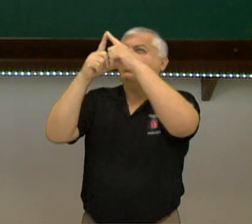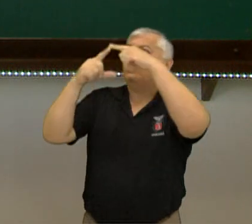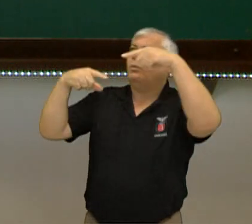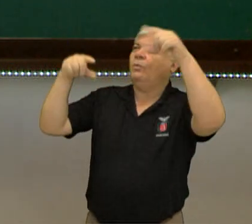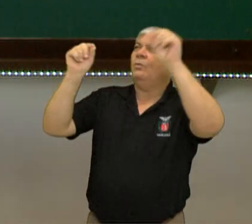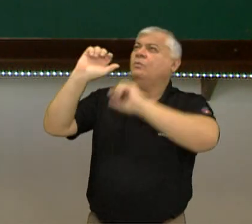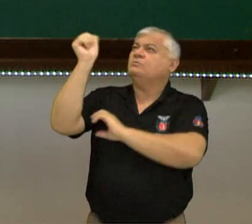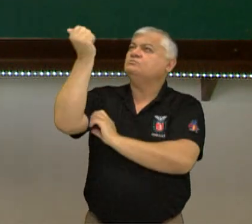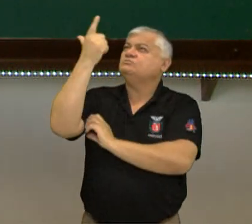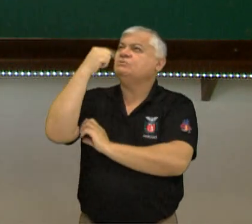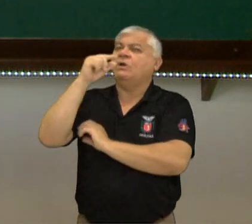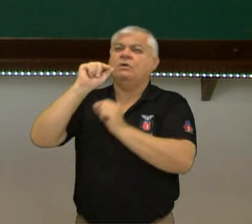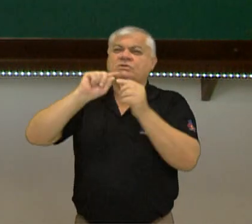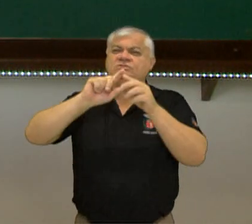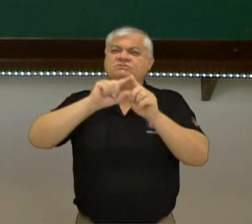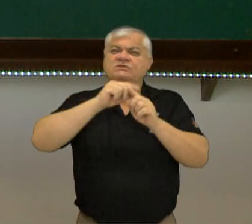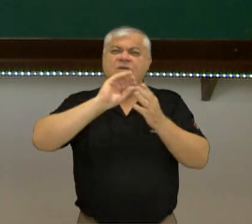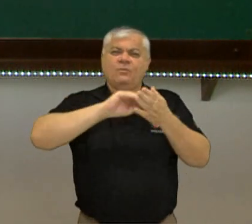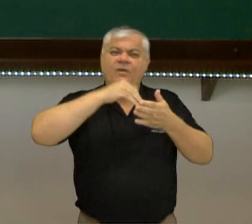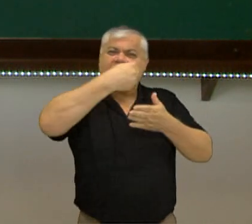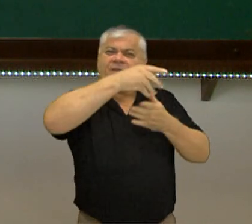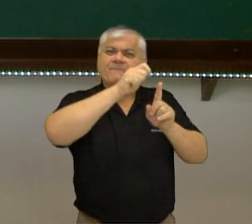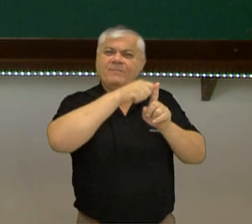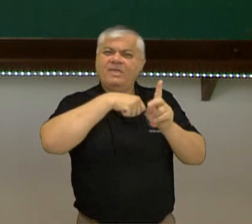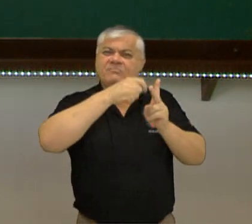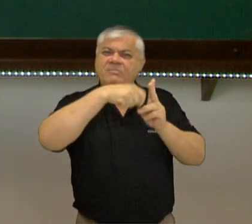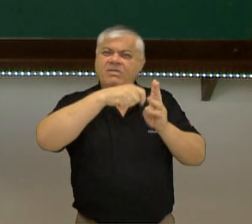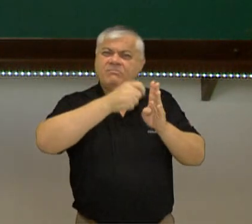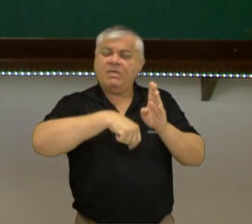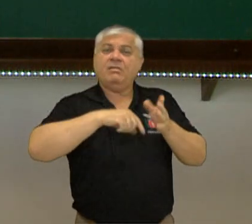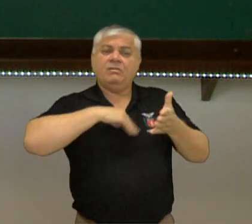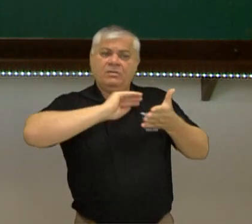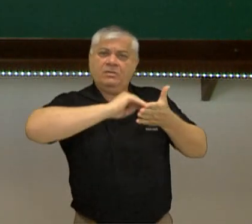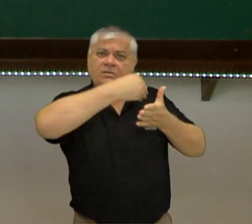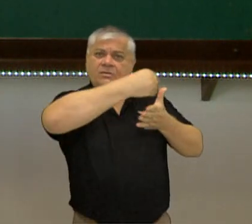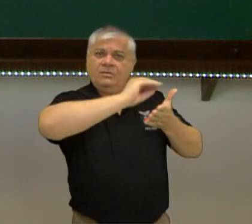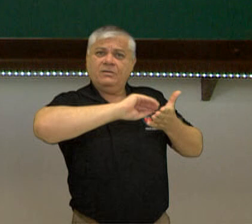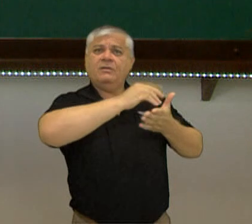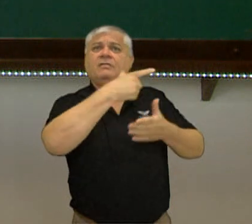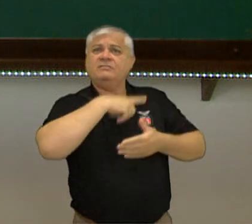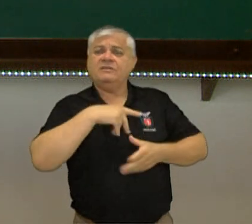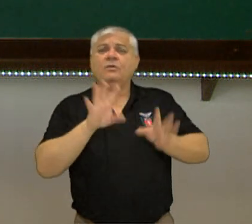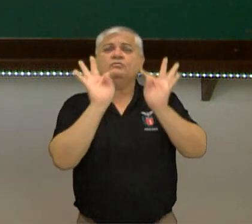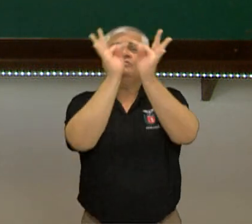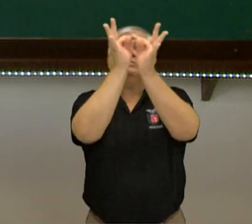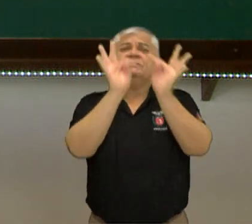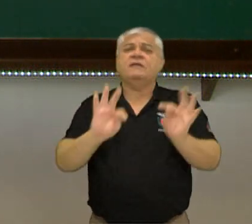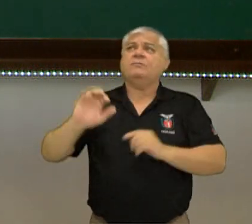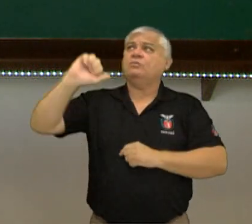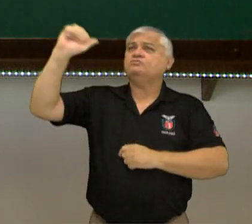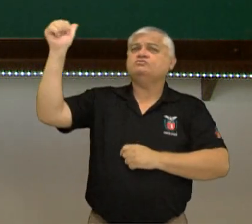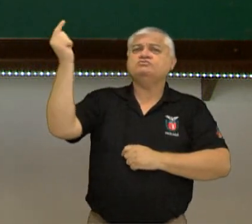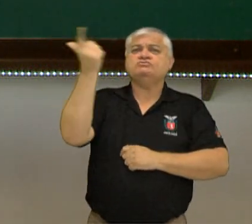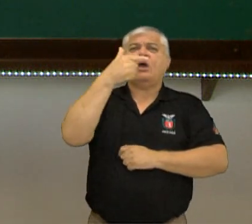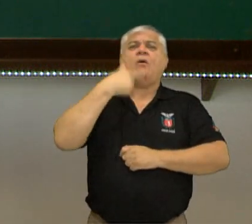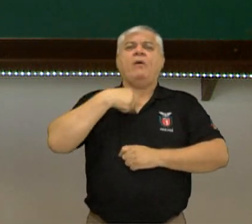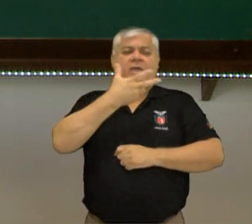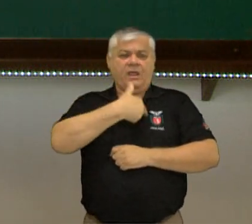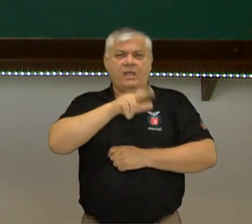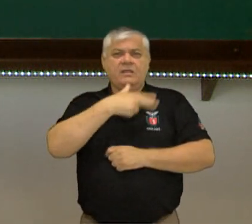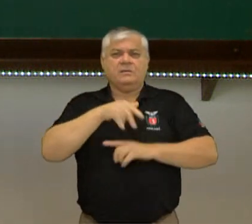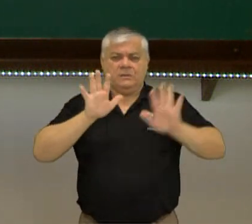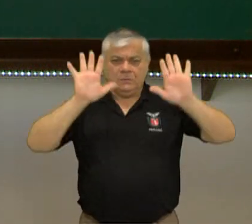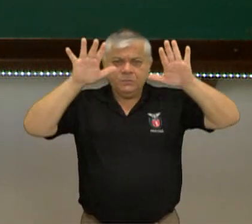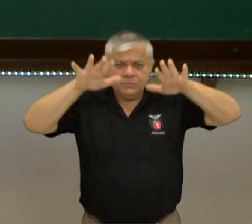com 360 dias. Os templos, né, como o Templo do Sol, era utilizado como templo religioso, era utilizado como